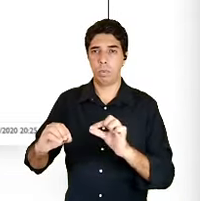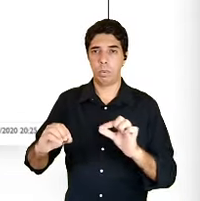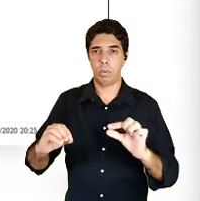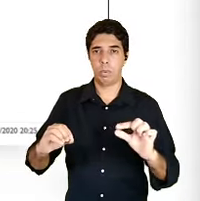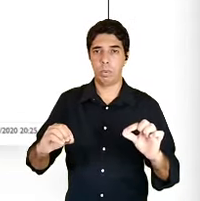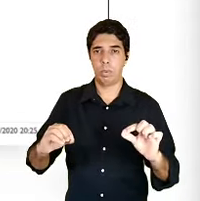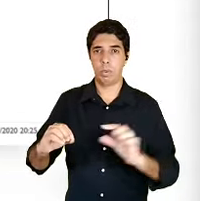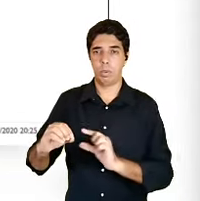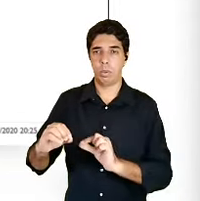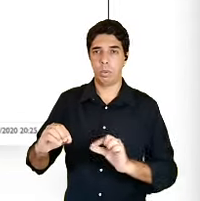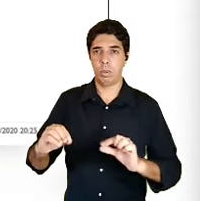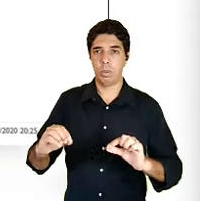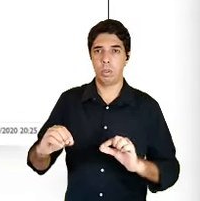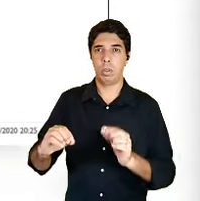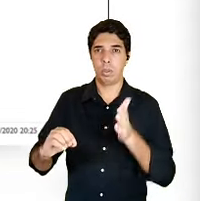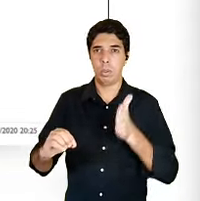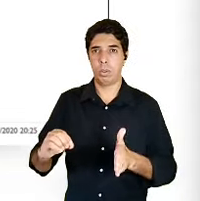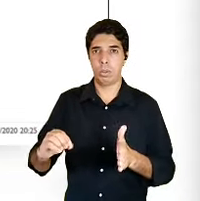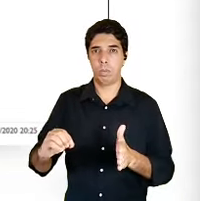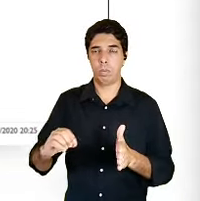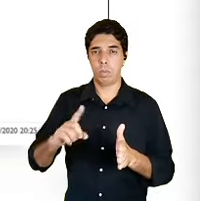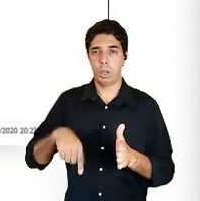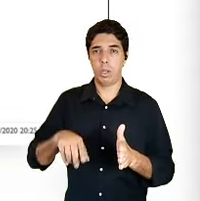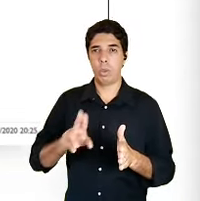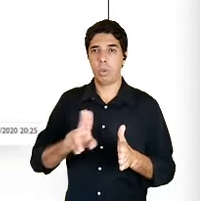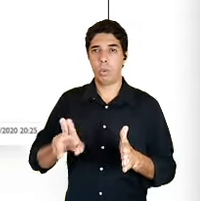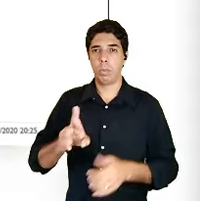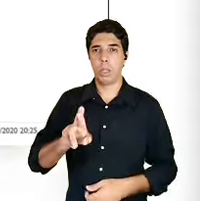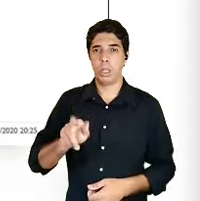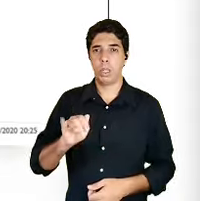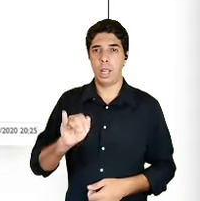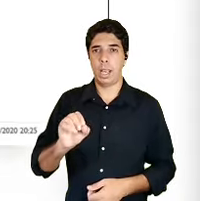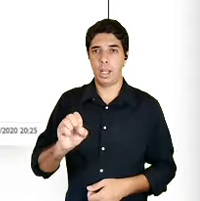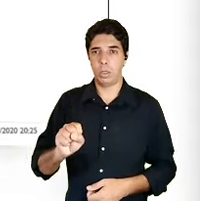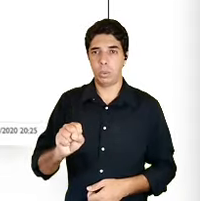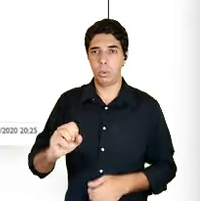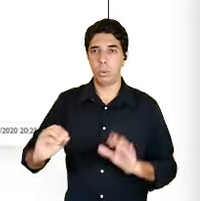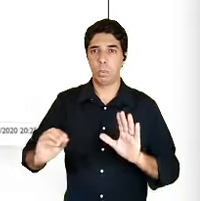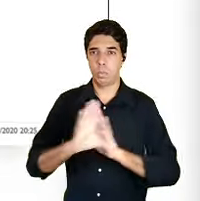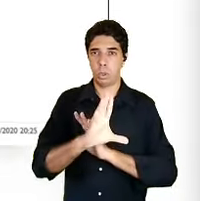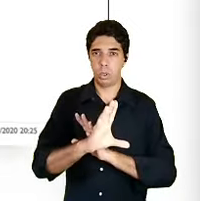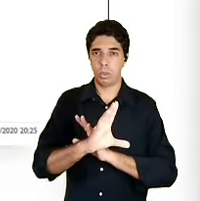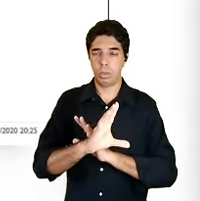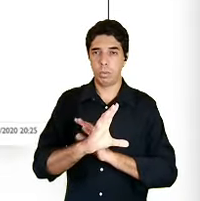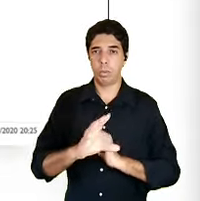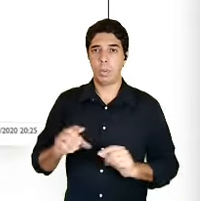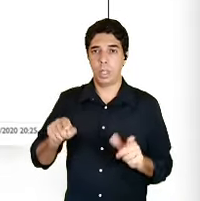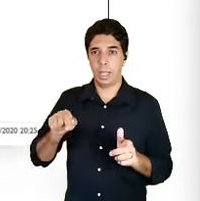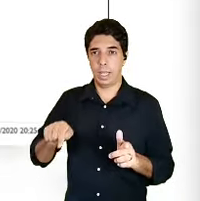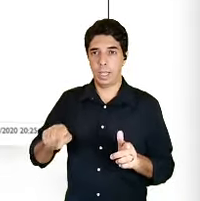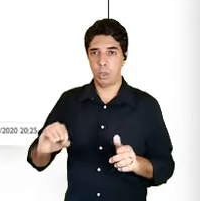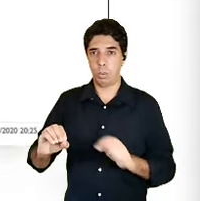linhas que tangenciam um objeto e atingem o plano de projeção, formando